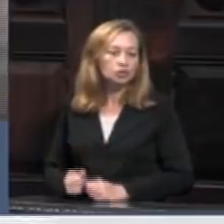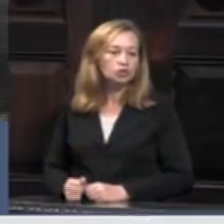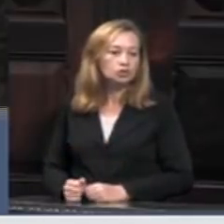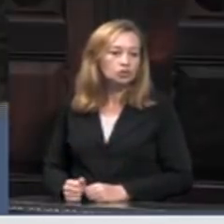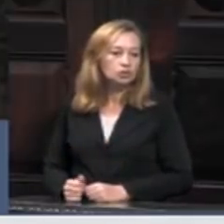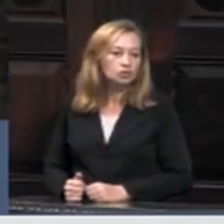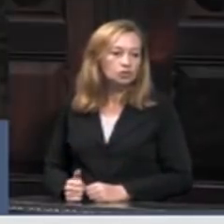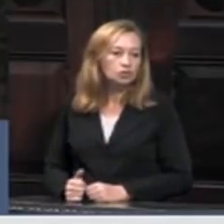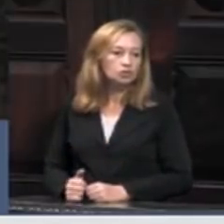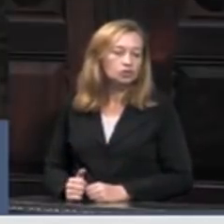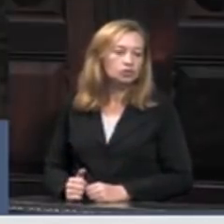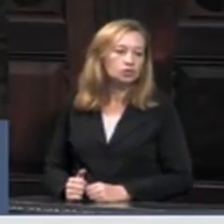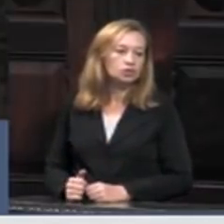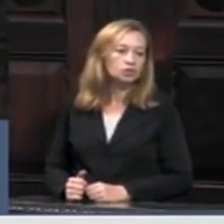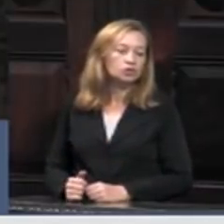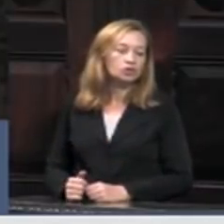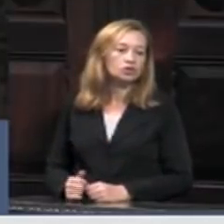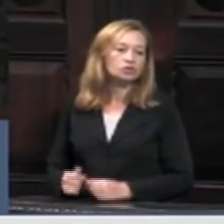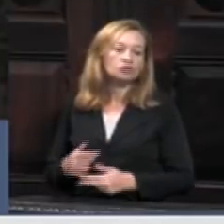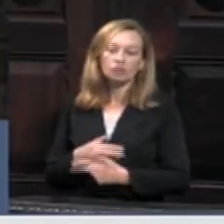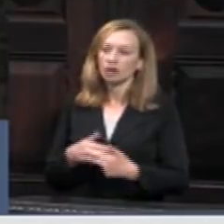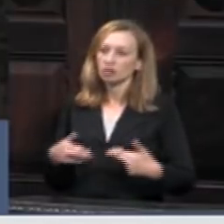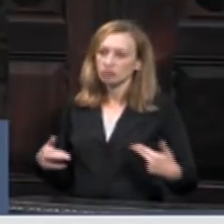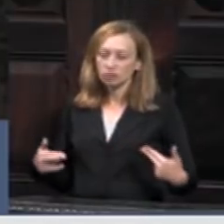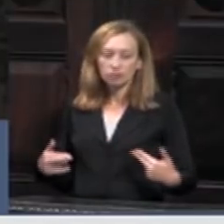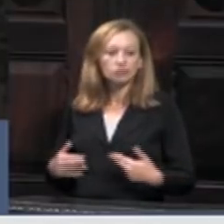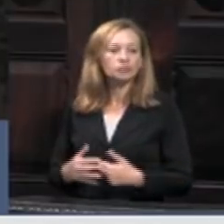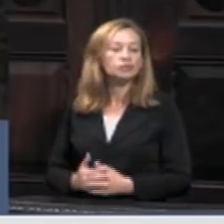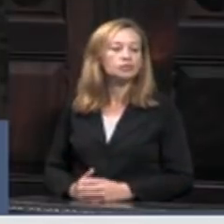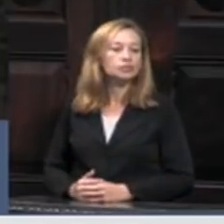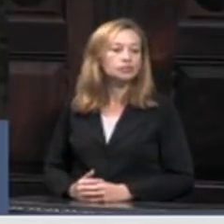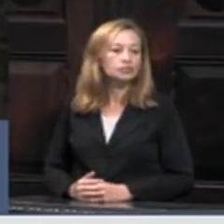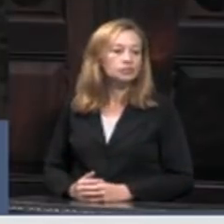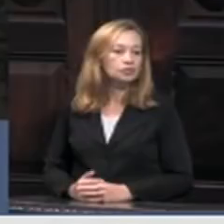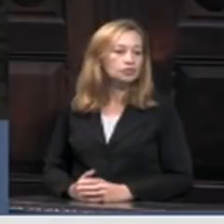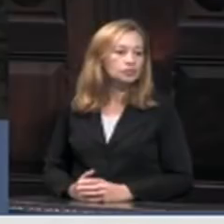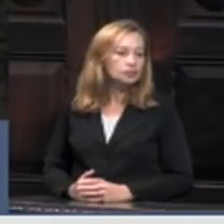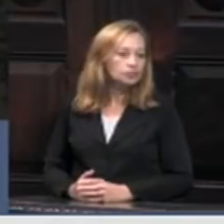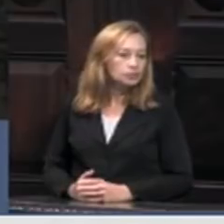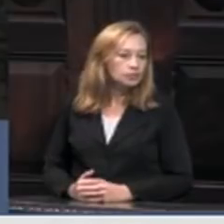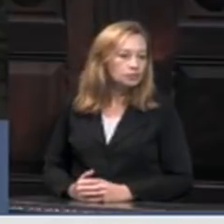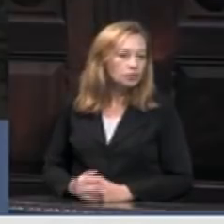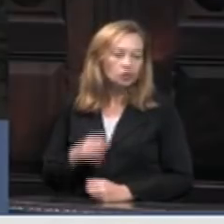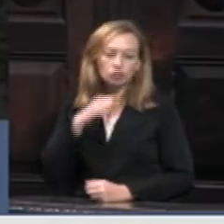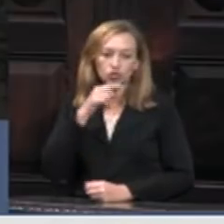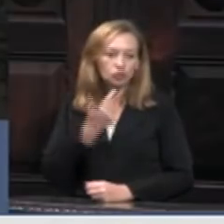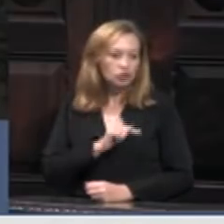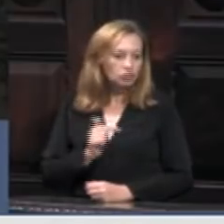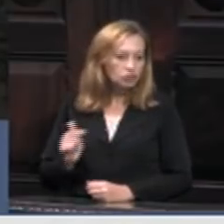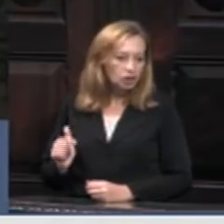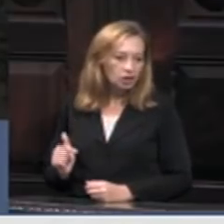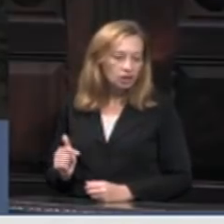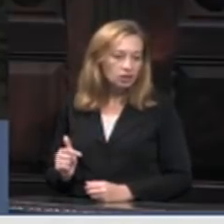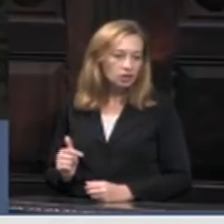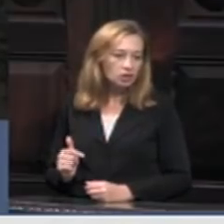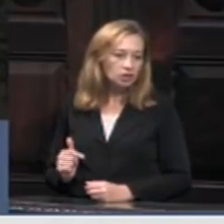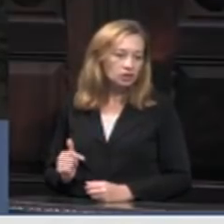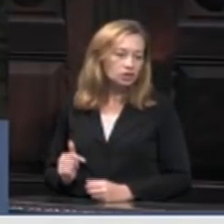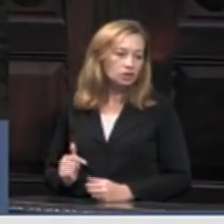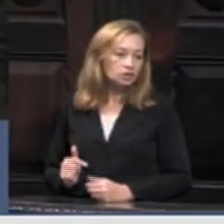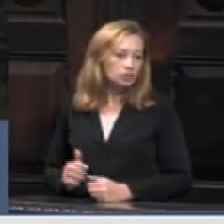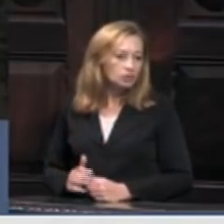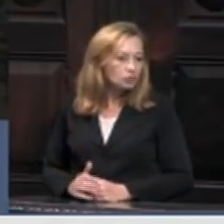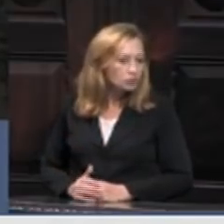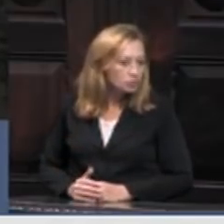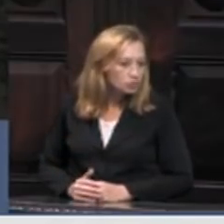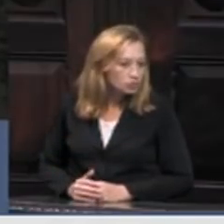respeito a remanejamento e outras questões. Não há dúvida, eu preciso consultar a bancada, porque a gente foi informado só agora, não houve